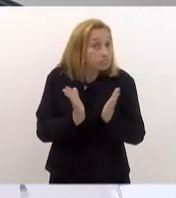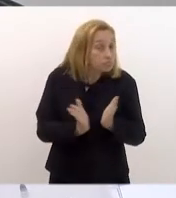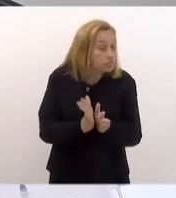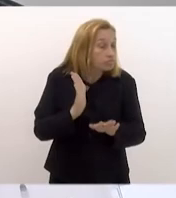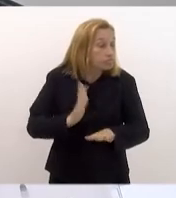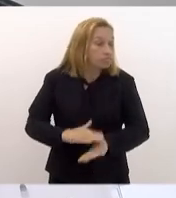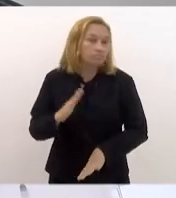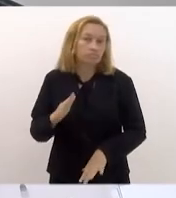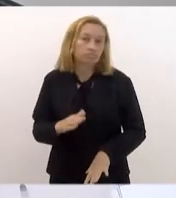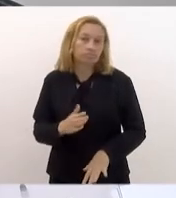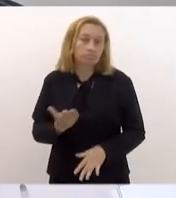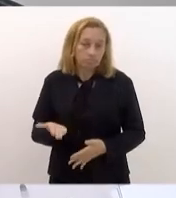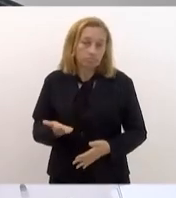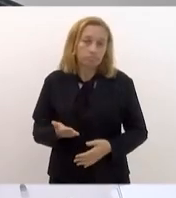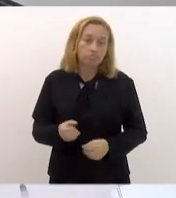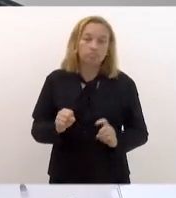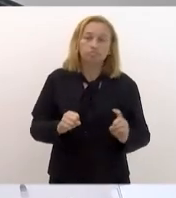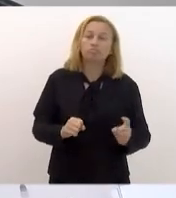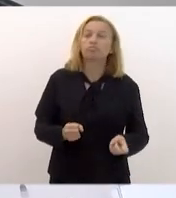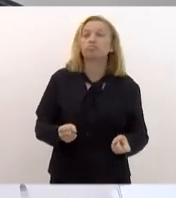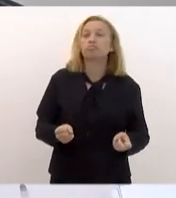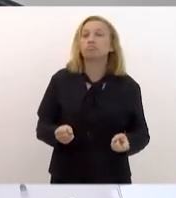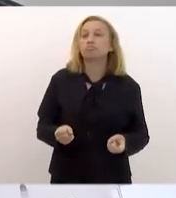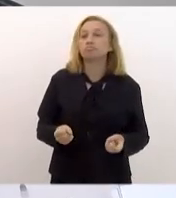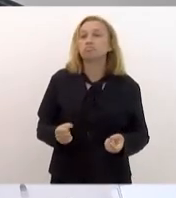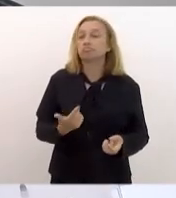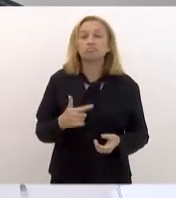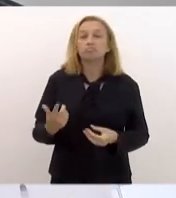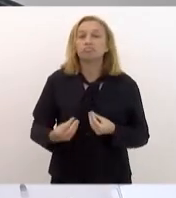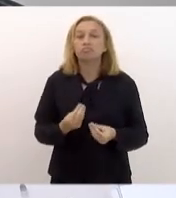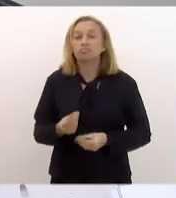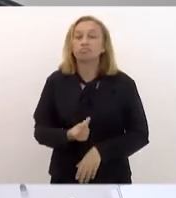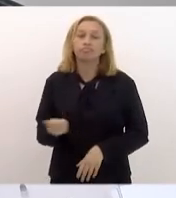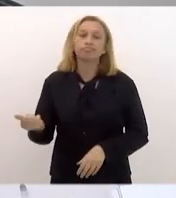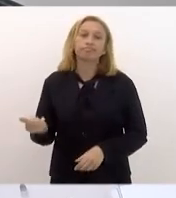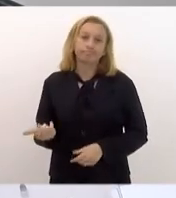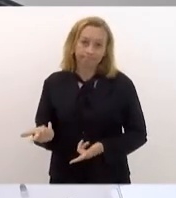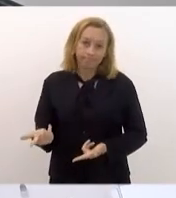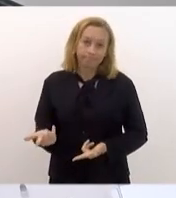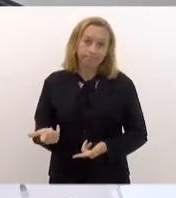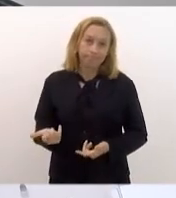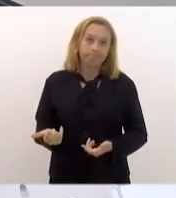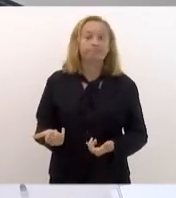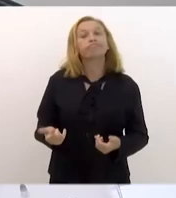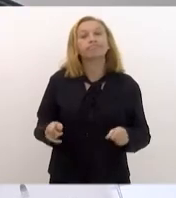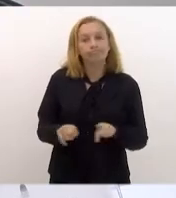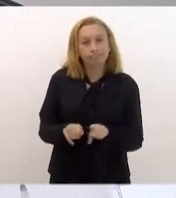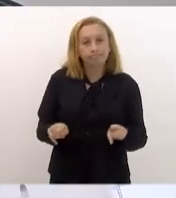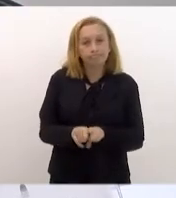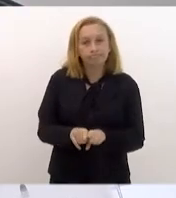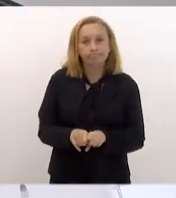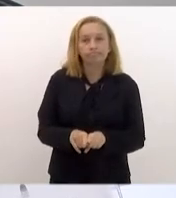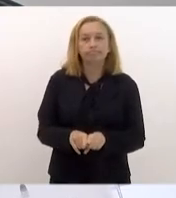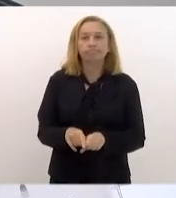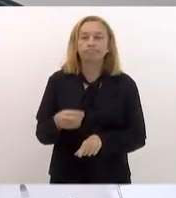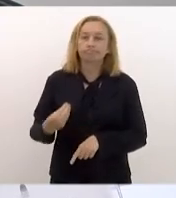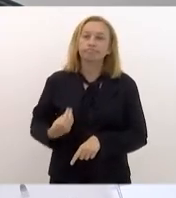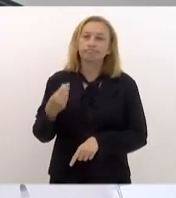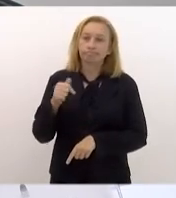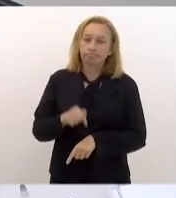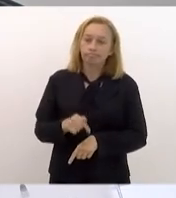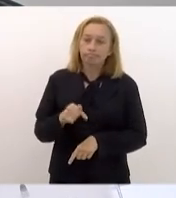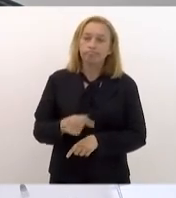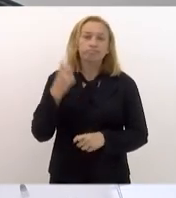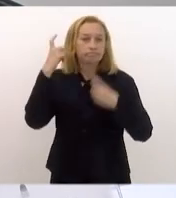né, com a visão social, a gente não tem saída. Então, quer dizer que também a gente está aqui com